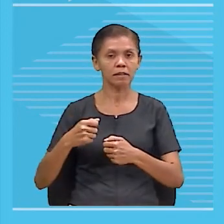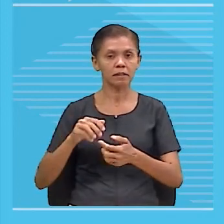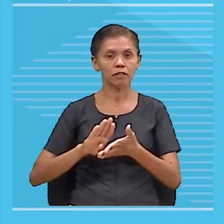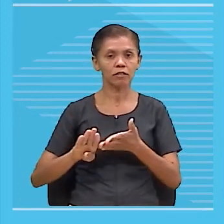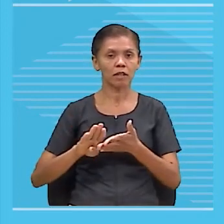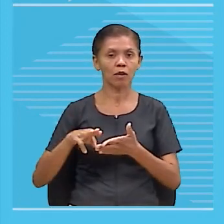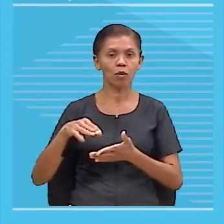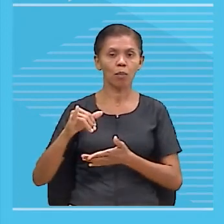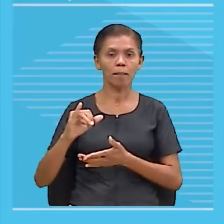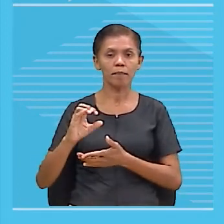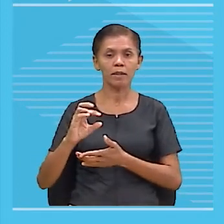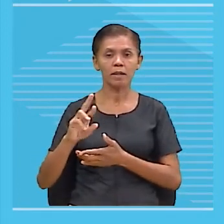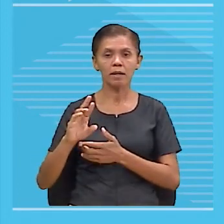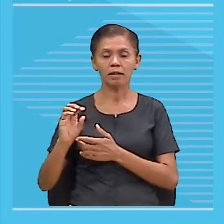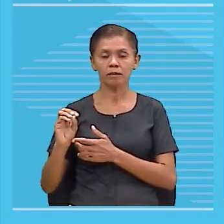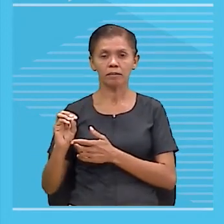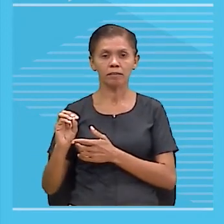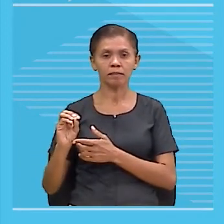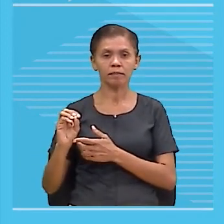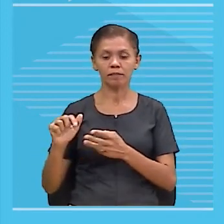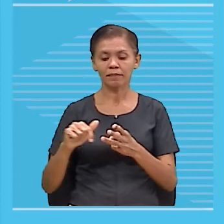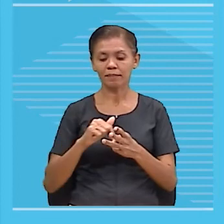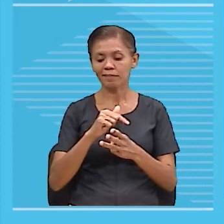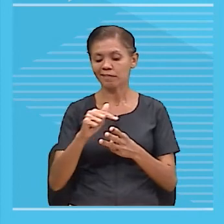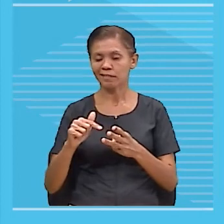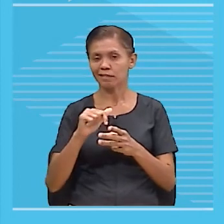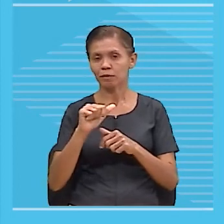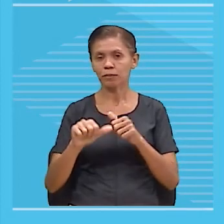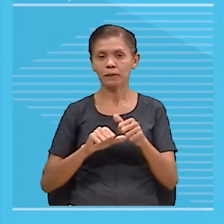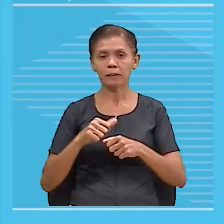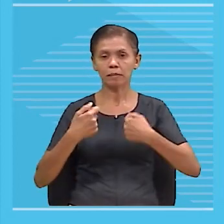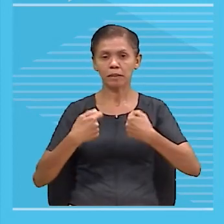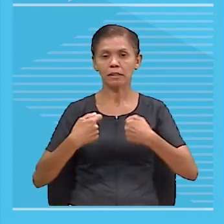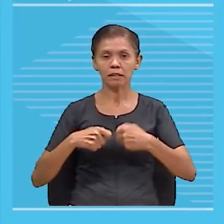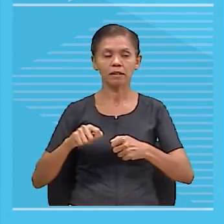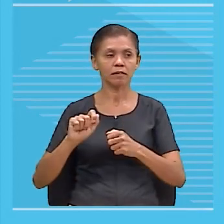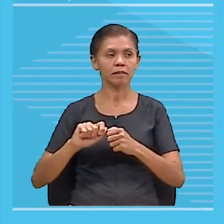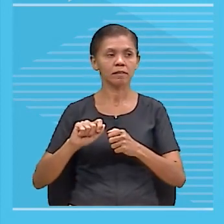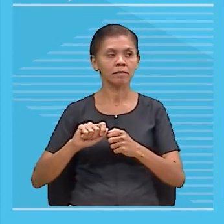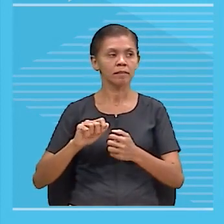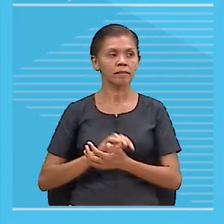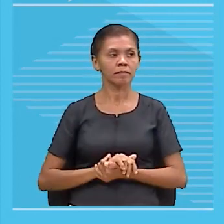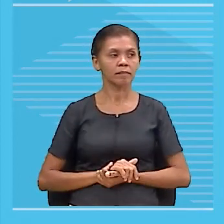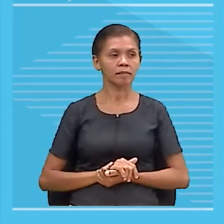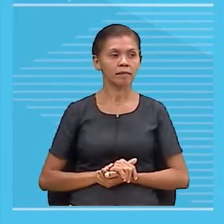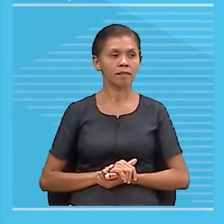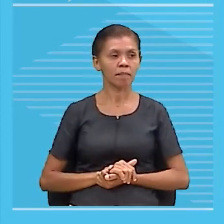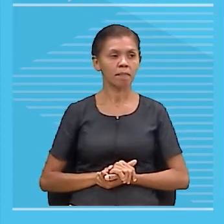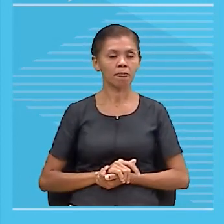tá? Então, eu vou ter que fazer aqui 3 alterações. O lado tem que estar em